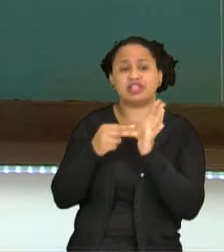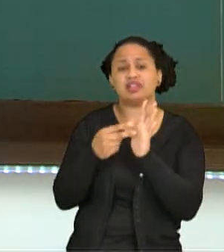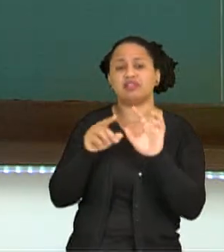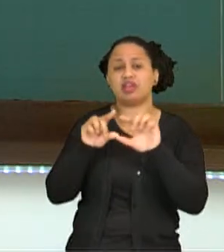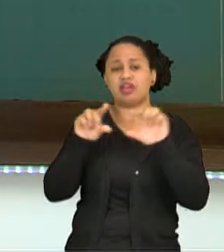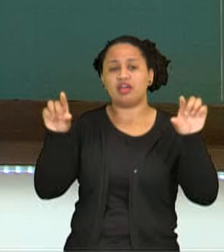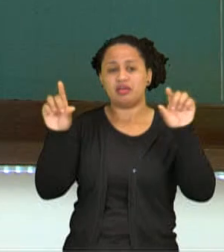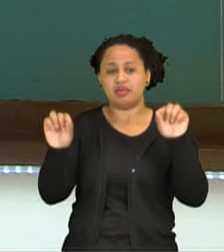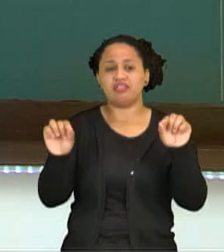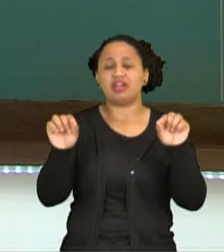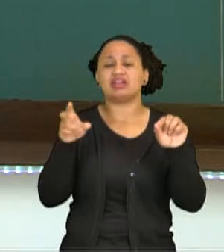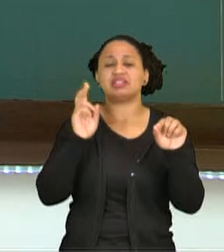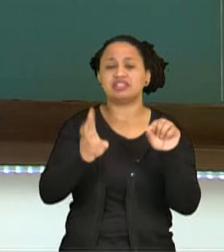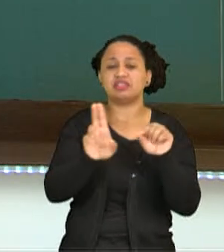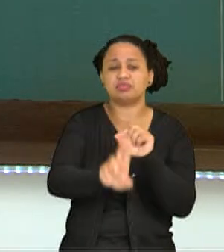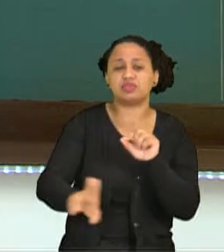aqui,